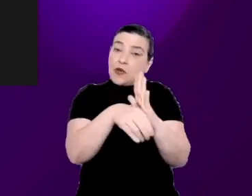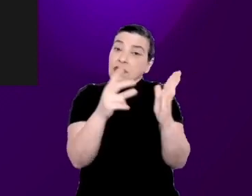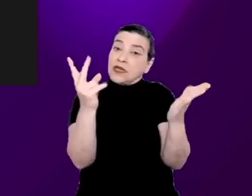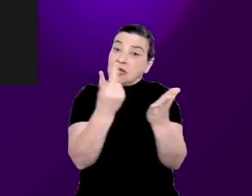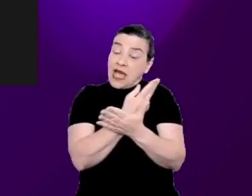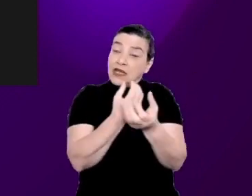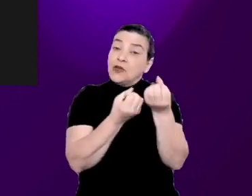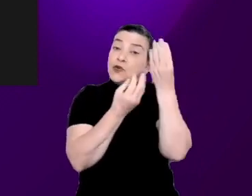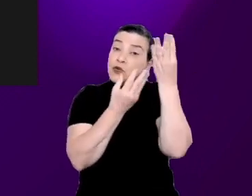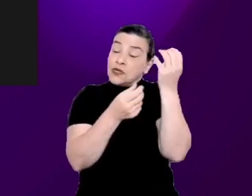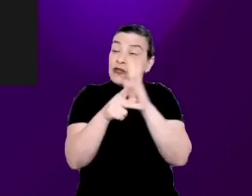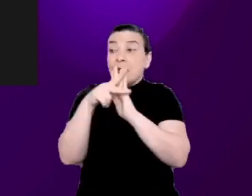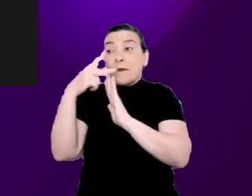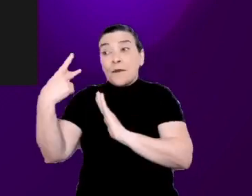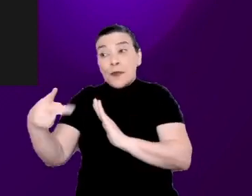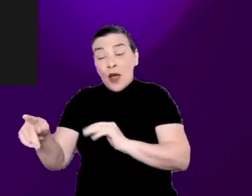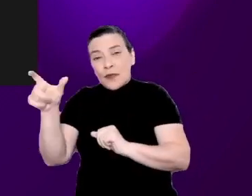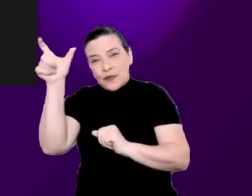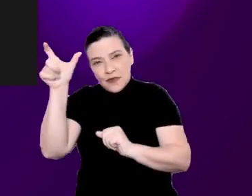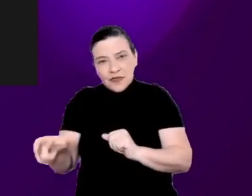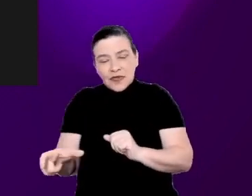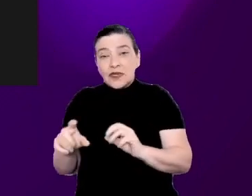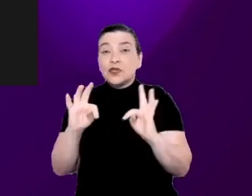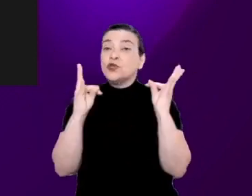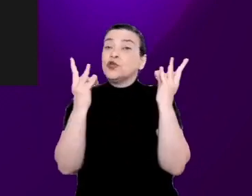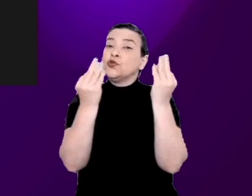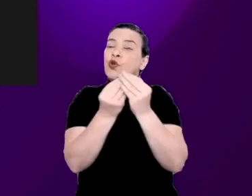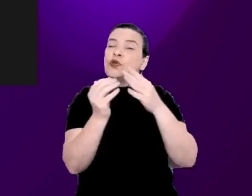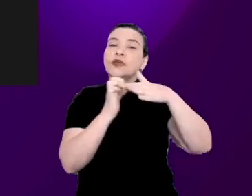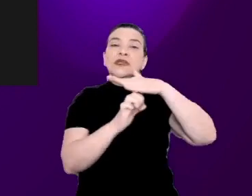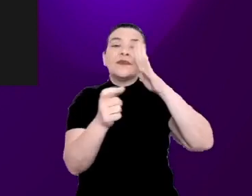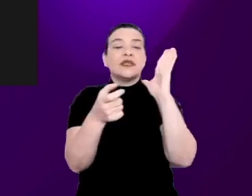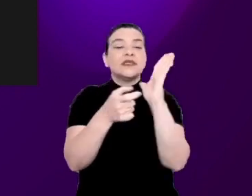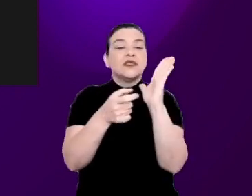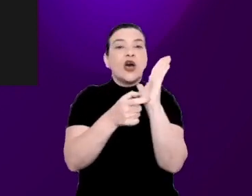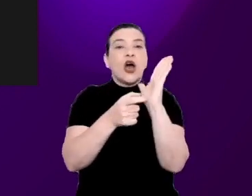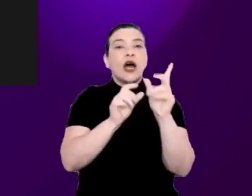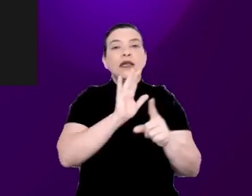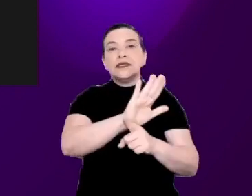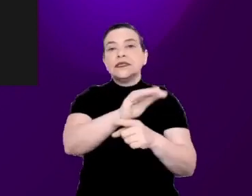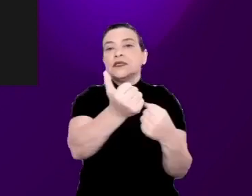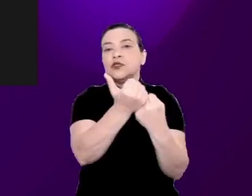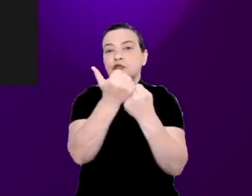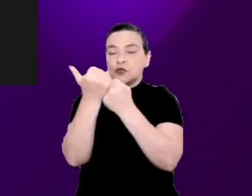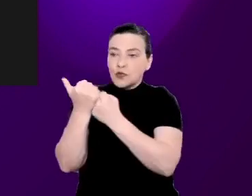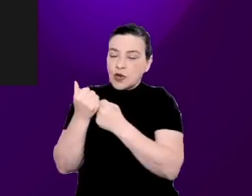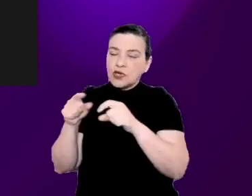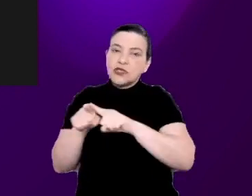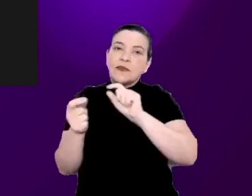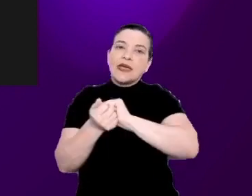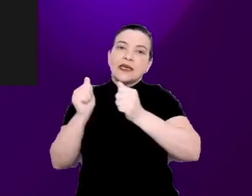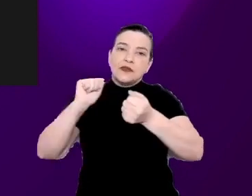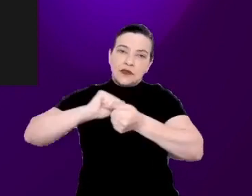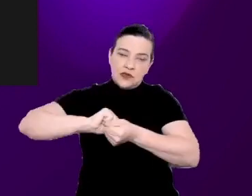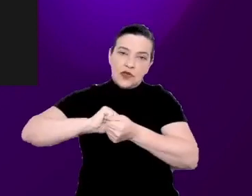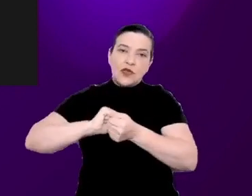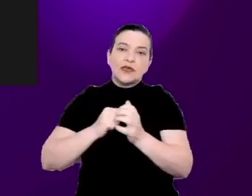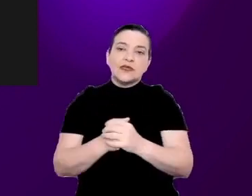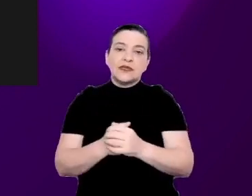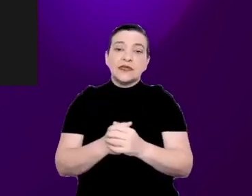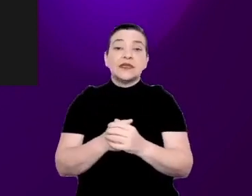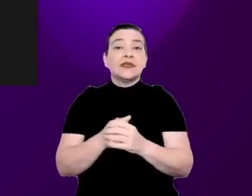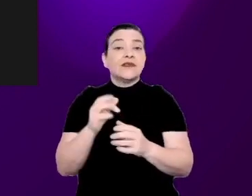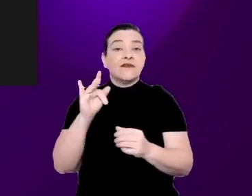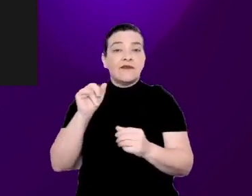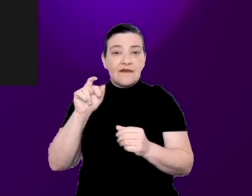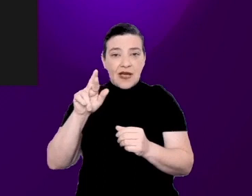pertence ao paciente. Isso vai forçar os fabricantes de software a darem suporte semântico à adoção de padrões como FHIR, e tem o